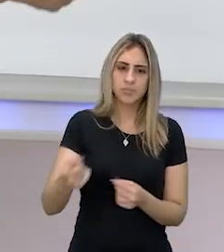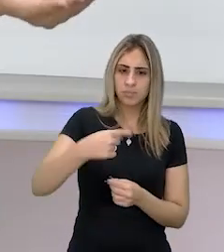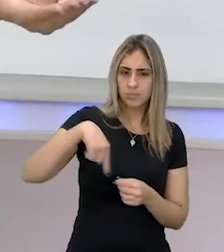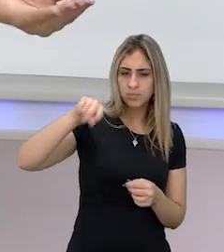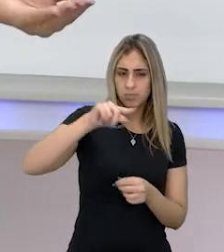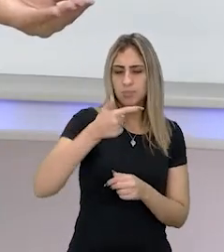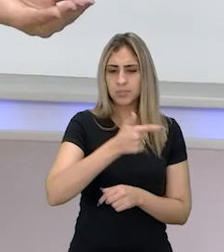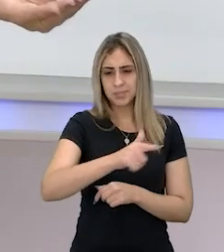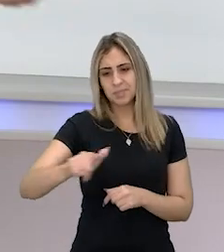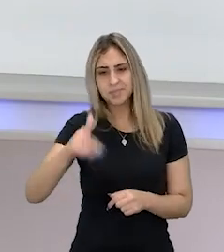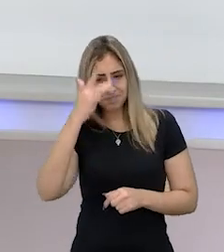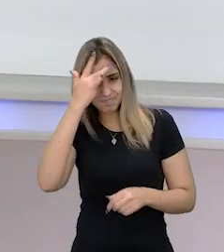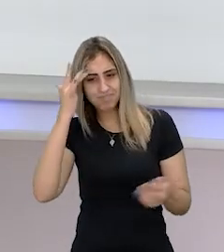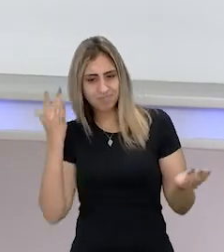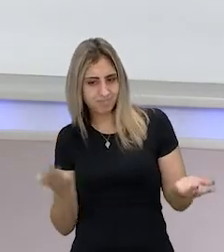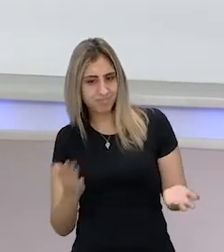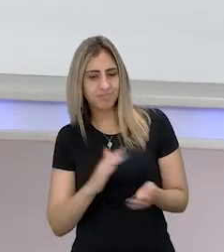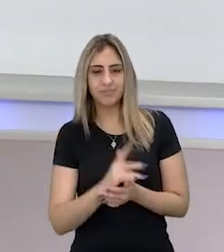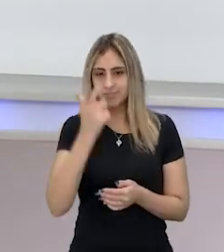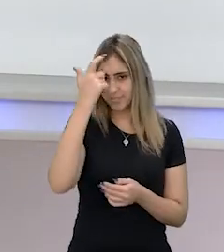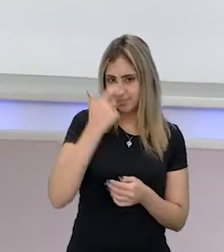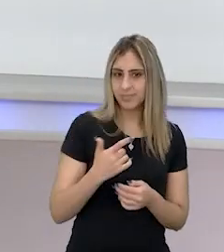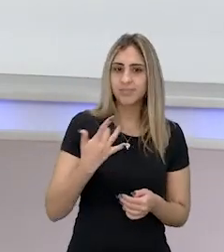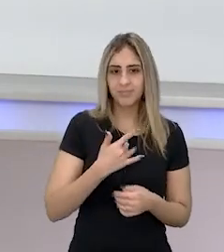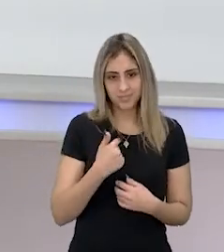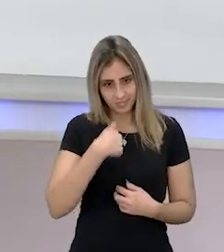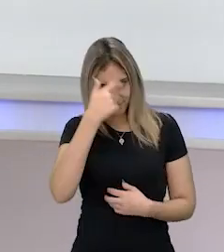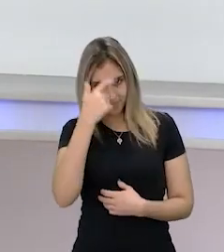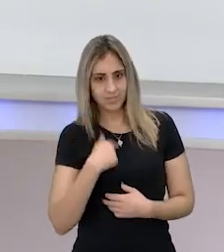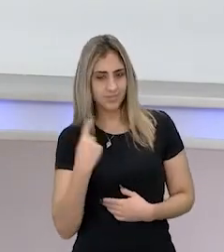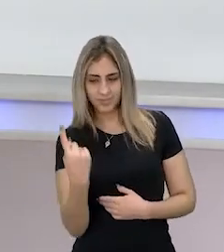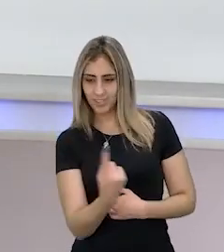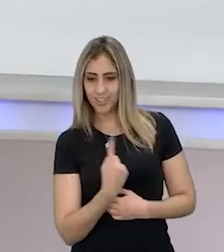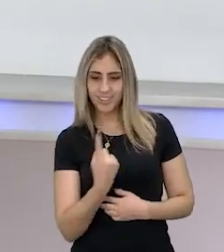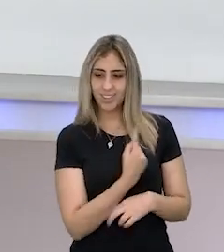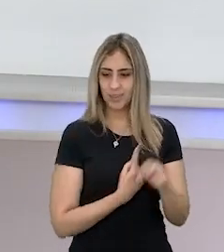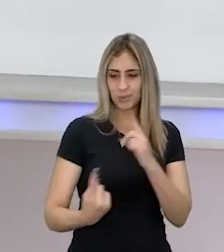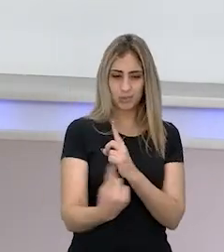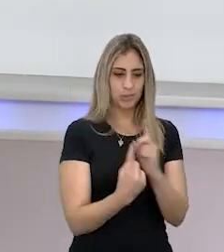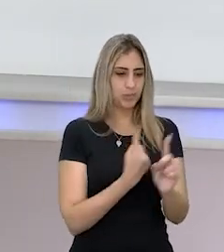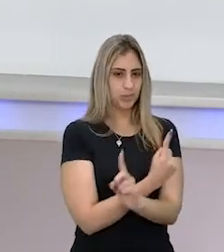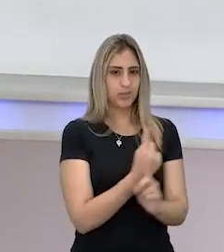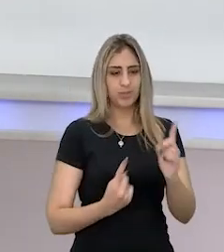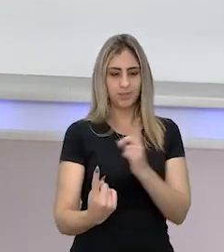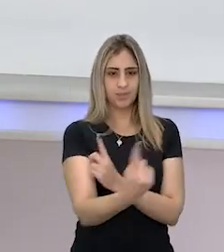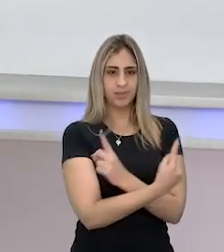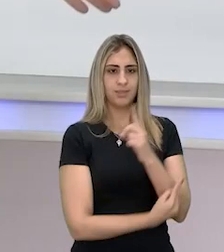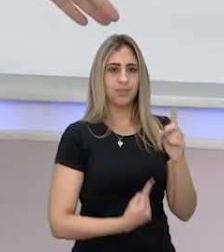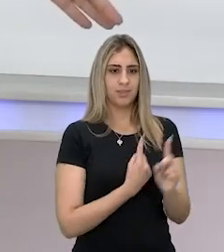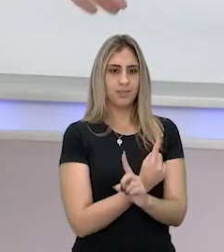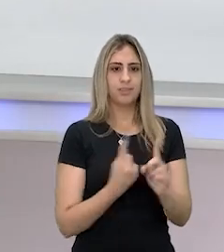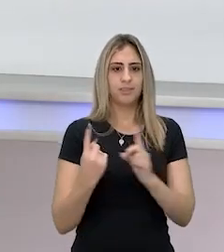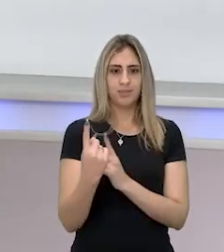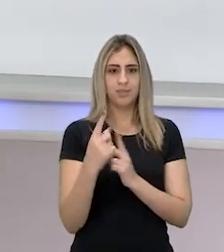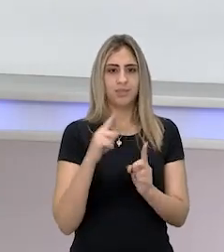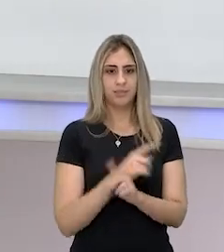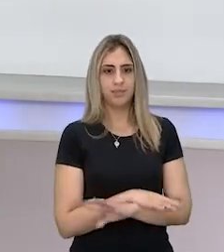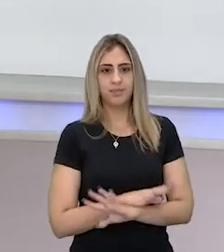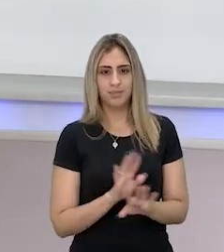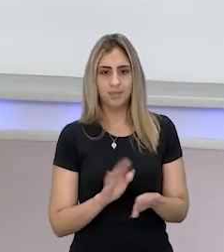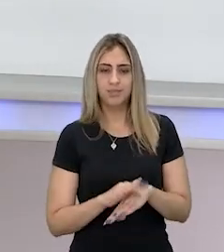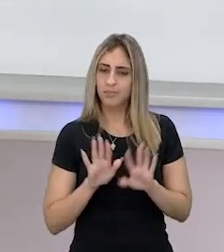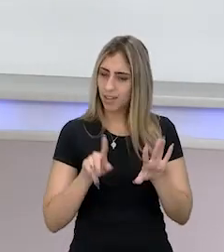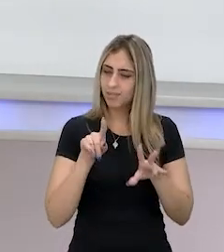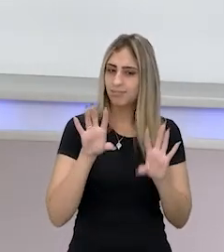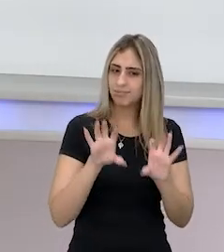estão em mais pessoas. Eu, coitado de mim, era só eu. Levei soco daqui, dali, caí. Mas